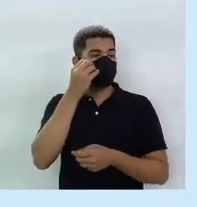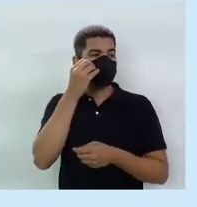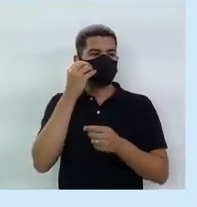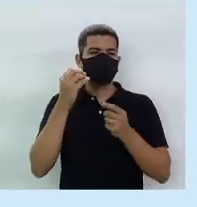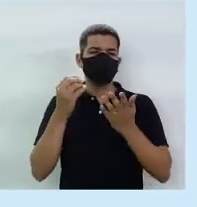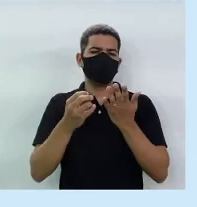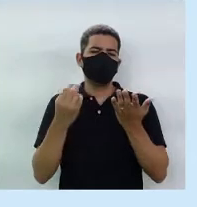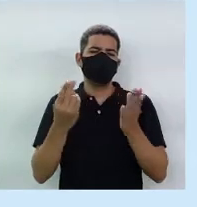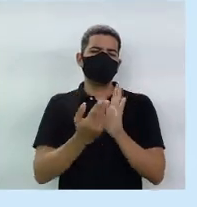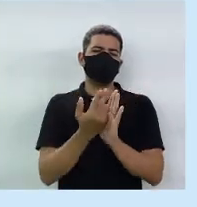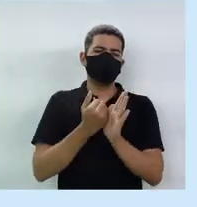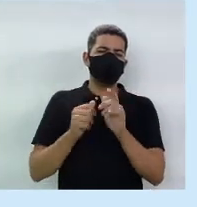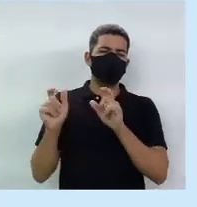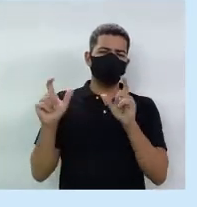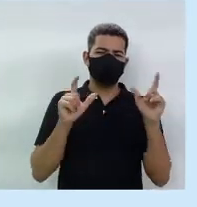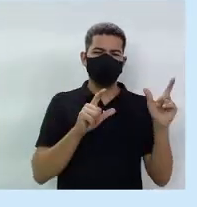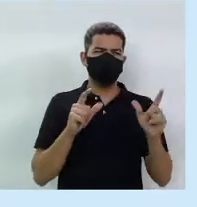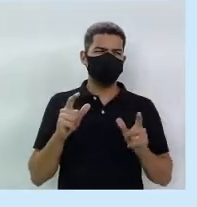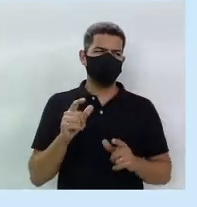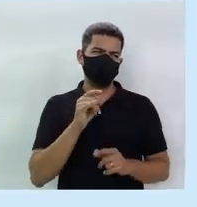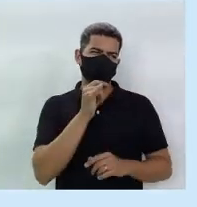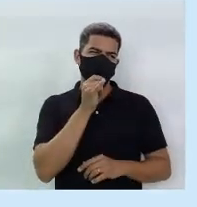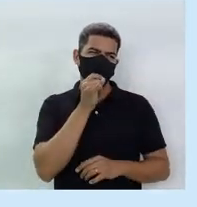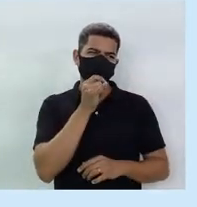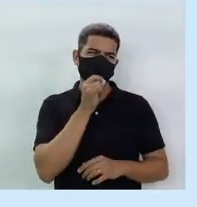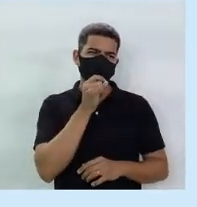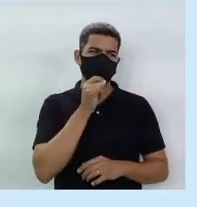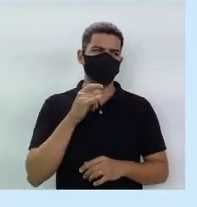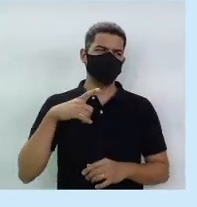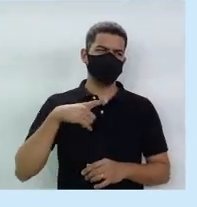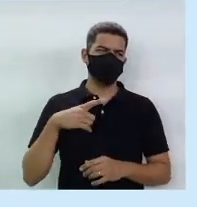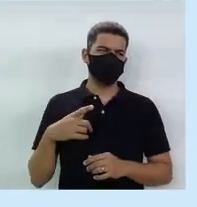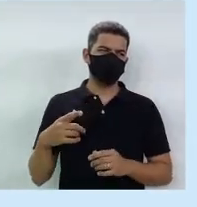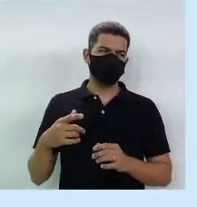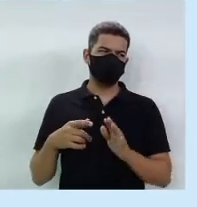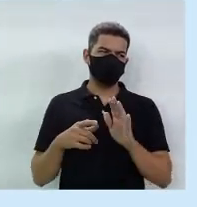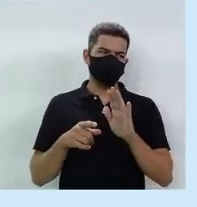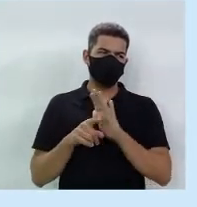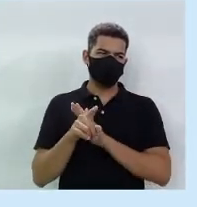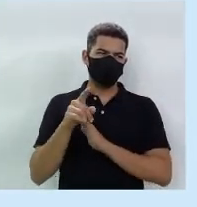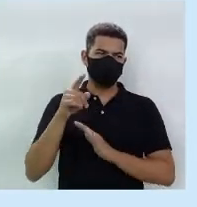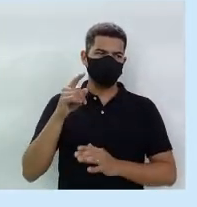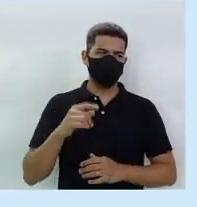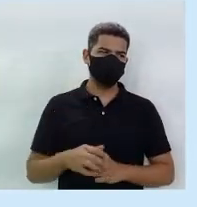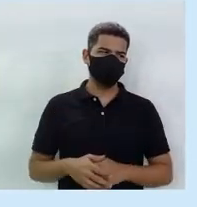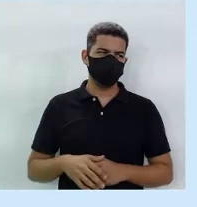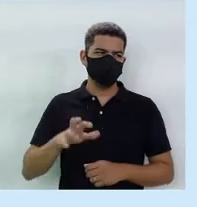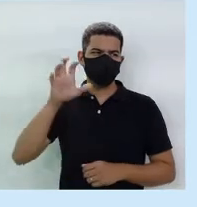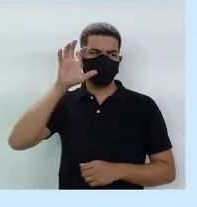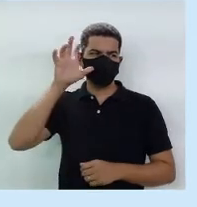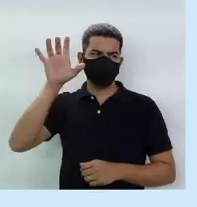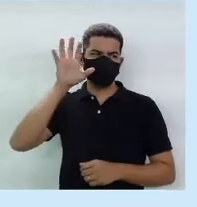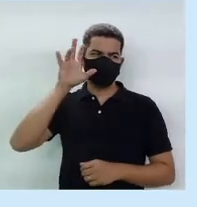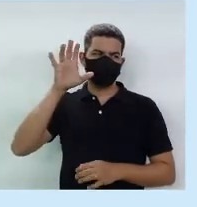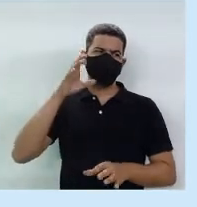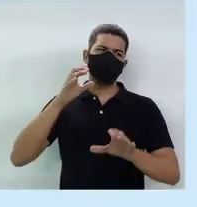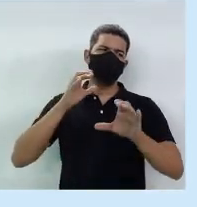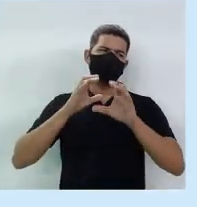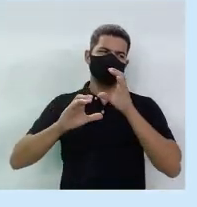um quadrinho. E na tela, trago para vocês a seguinte questão. Olha só, a